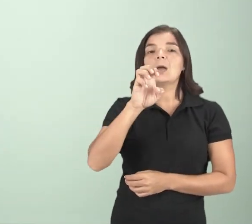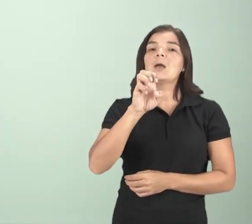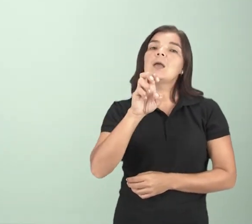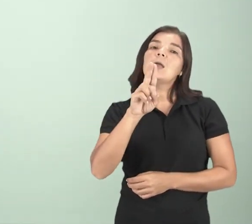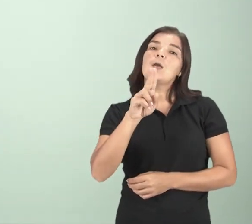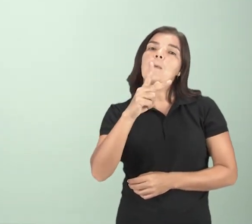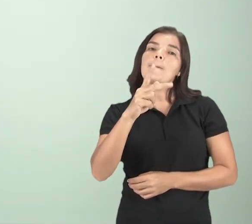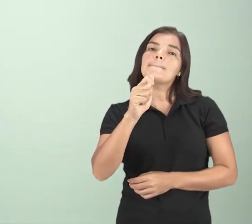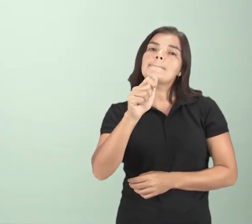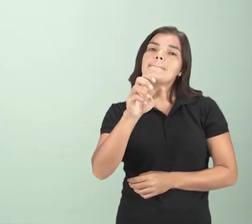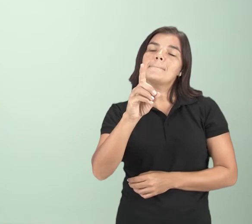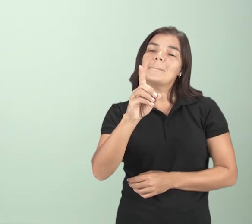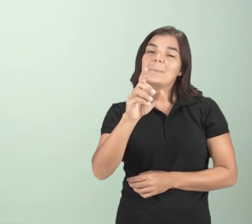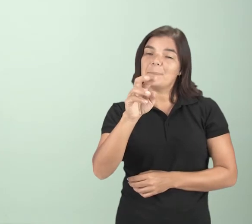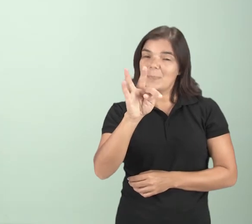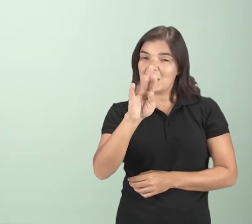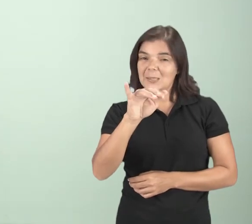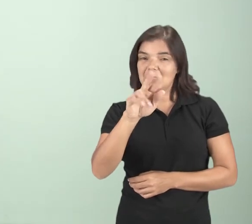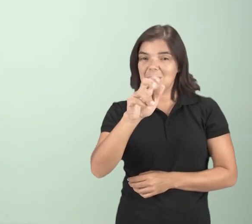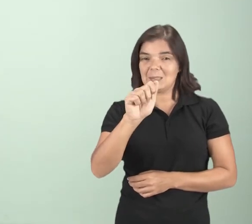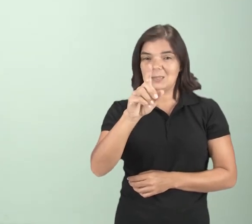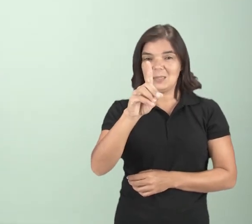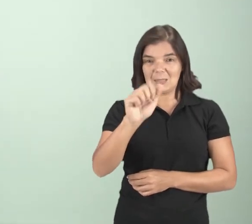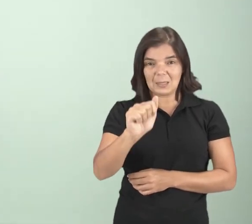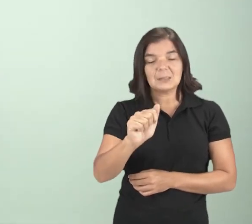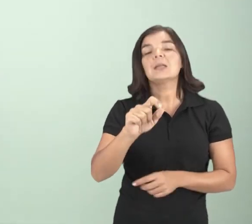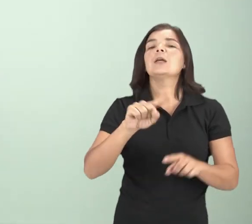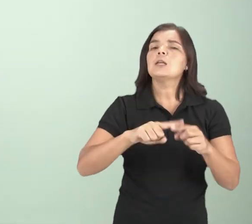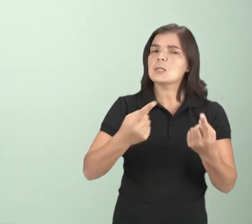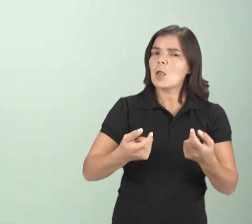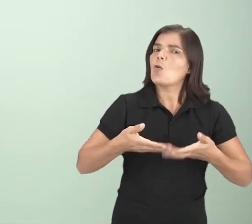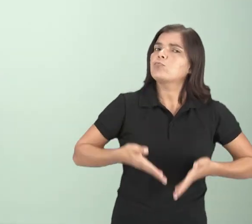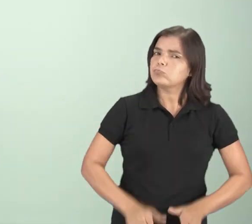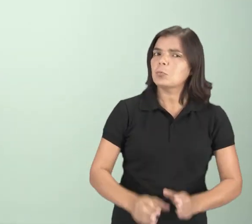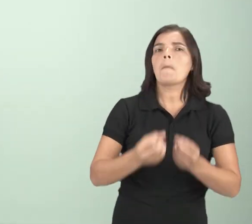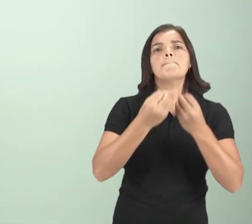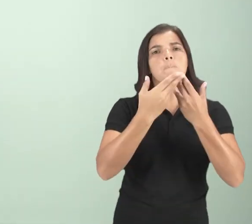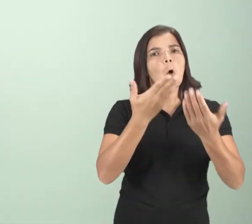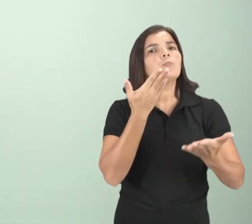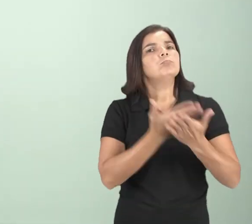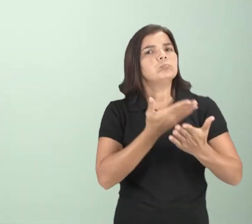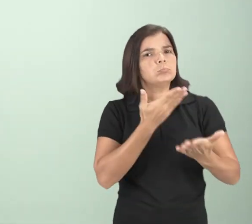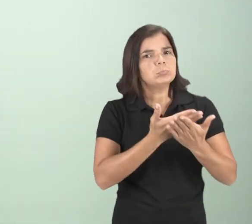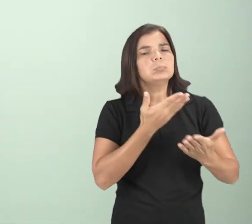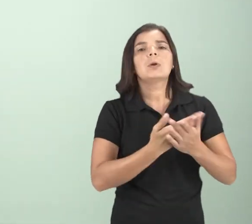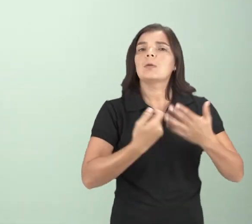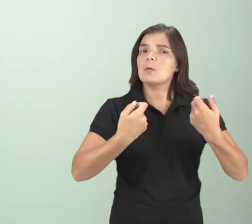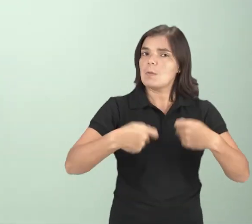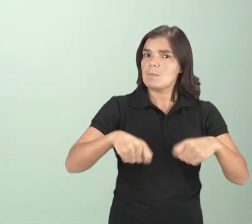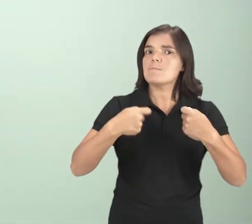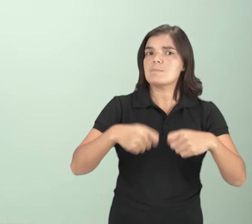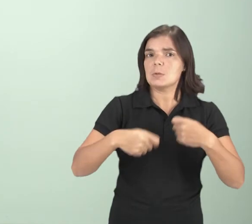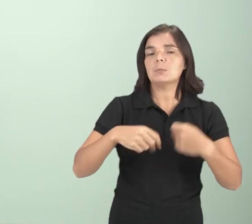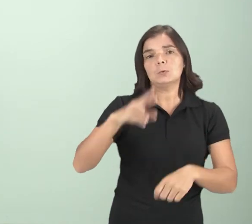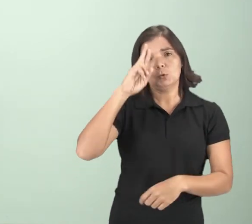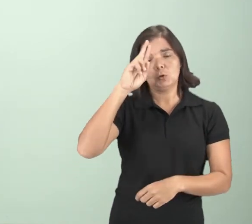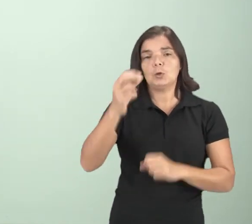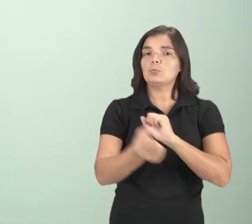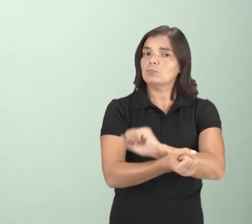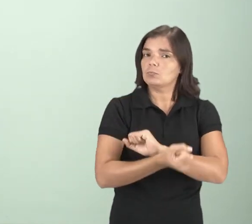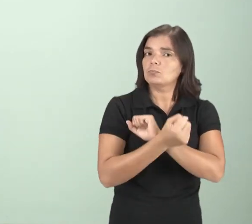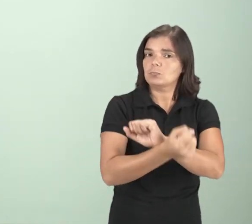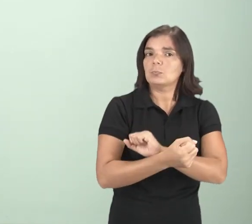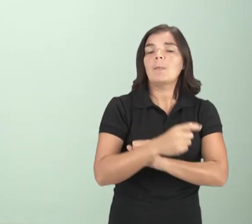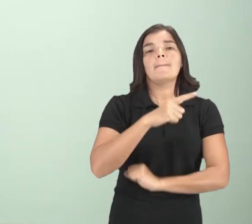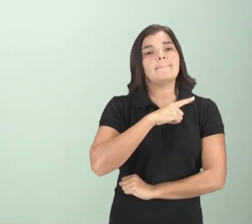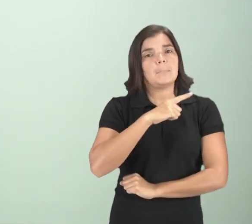eupátridas, aqueles que são bem-nascidos. Então precisava ser ateniense, precisava estudar e precisava ser senhor de escravos para